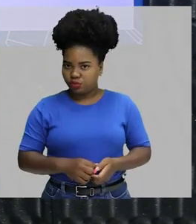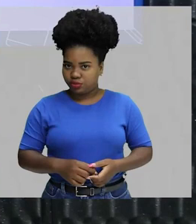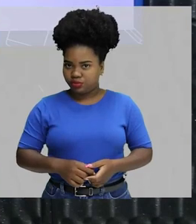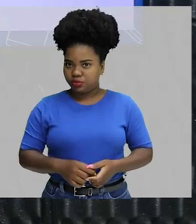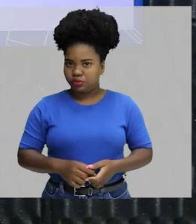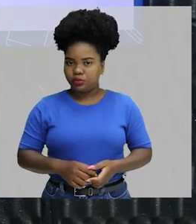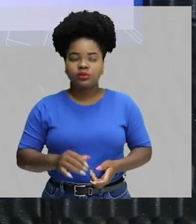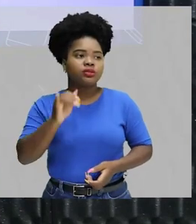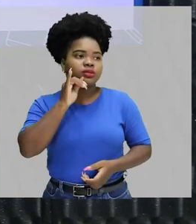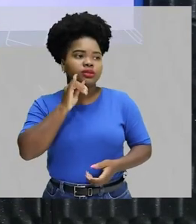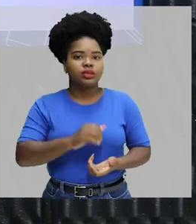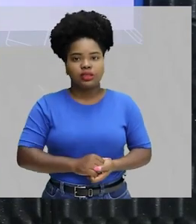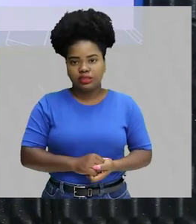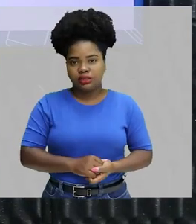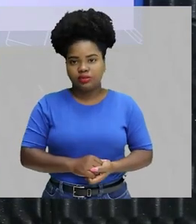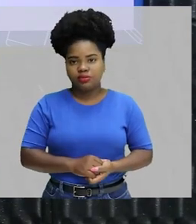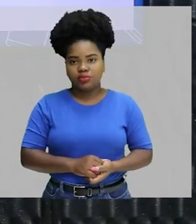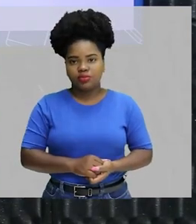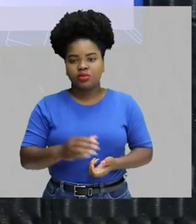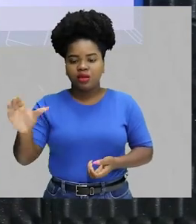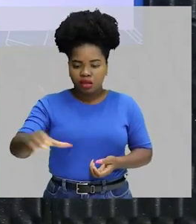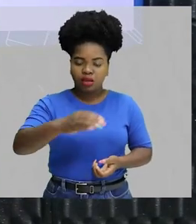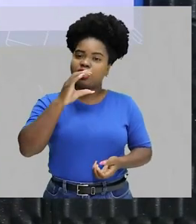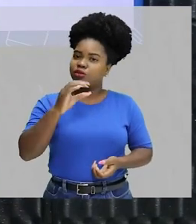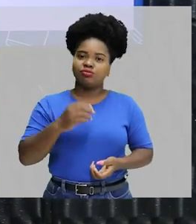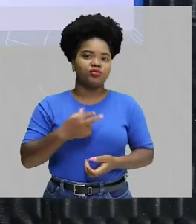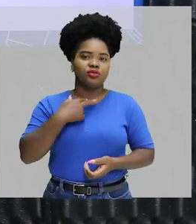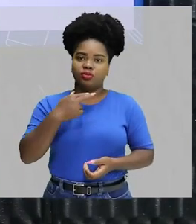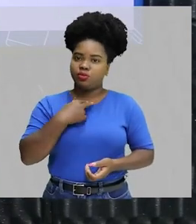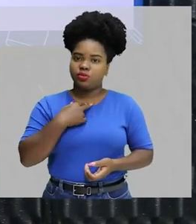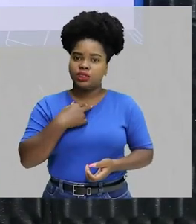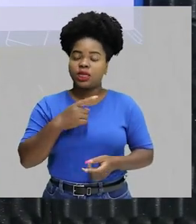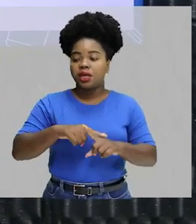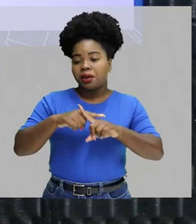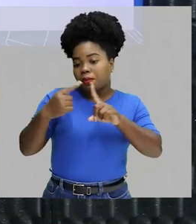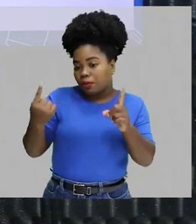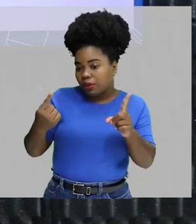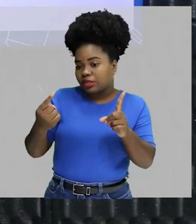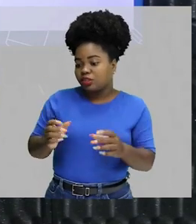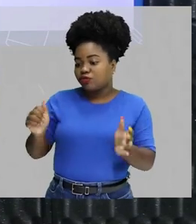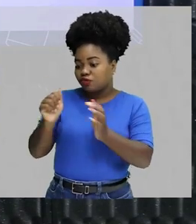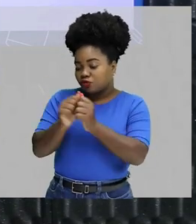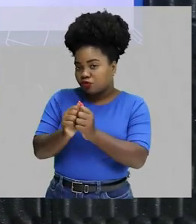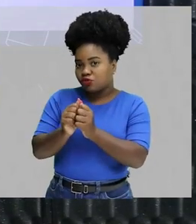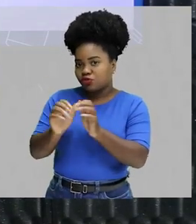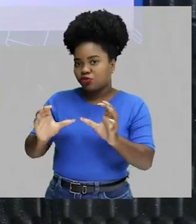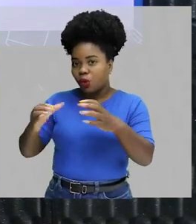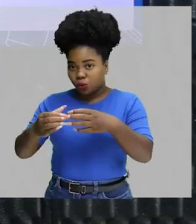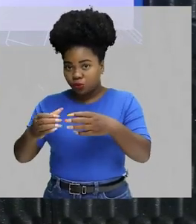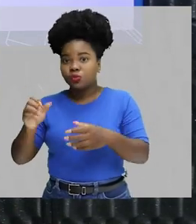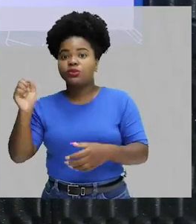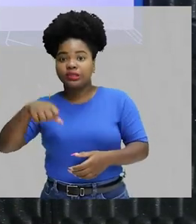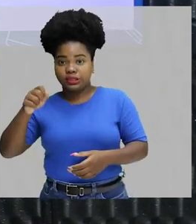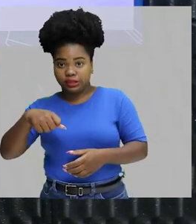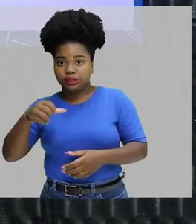alcoólica mas eu tô saindo aí com uma turma que vive me ah eu vou começar a tomar bebid col Porque a turma é é a turma que eu que eu ando é é sem